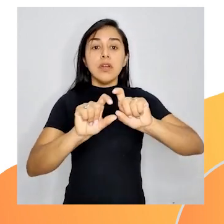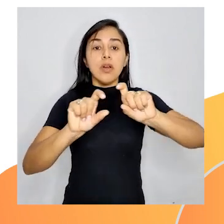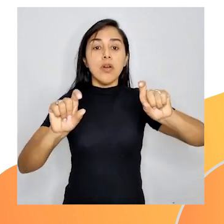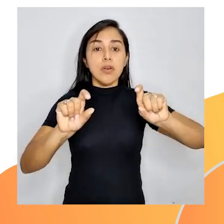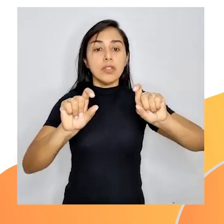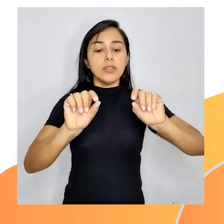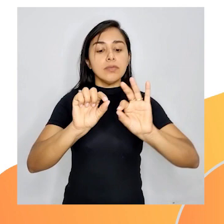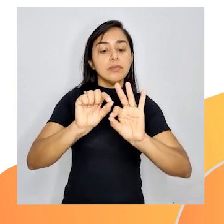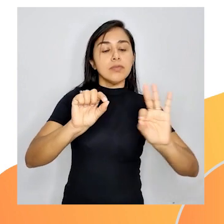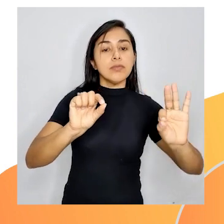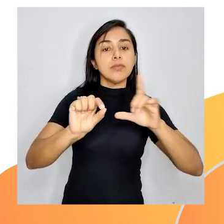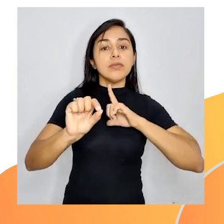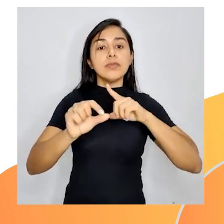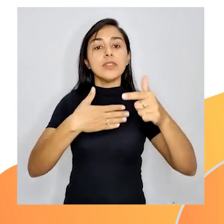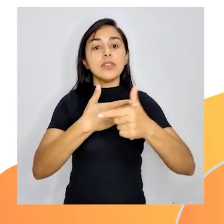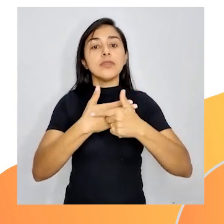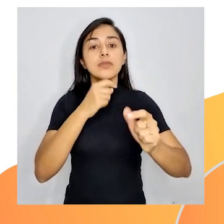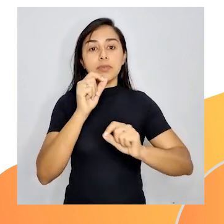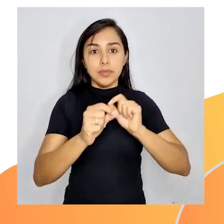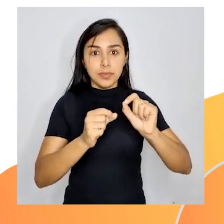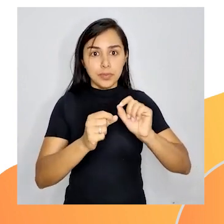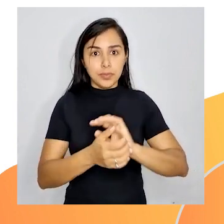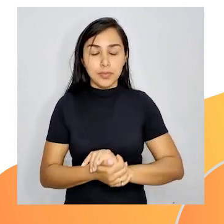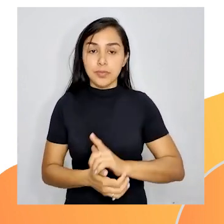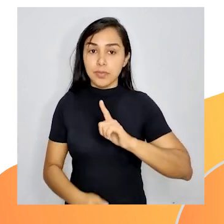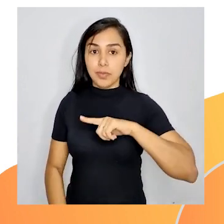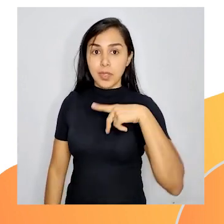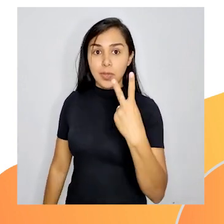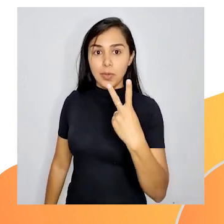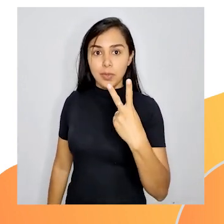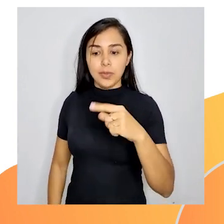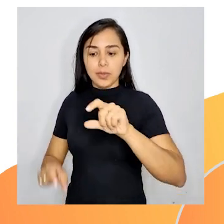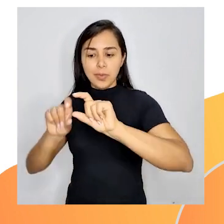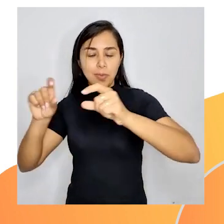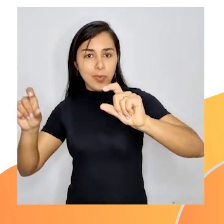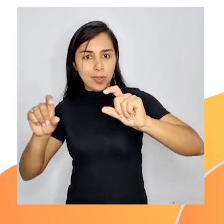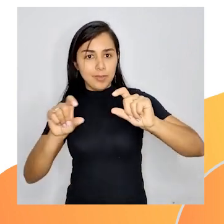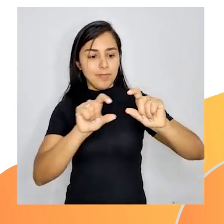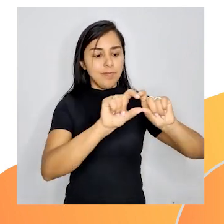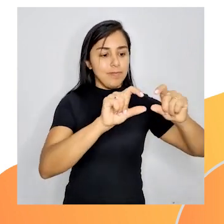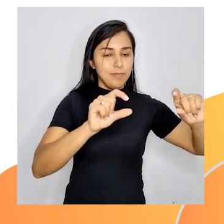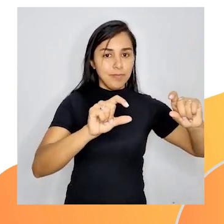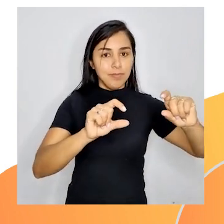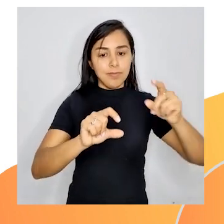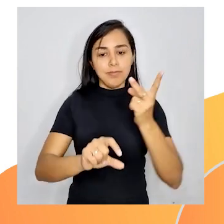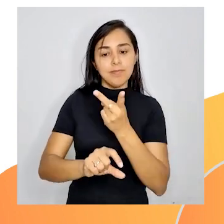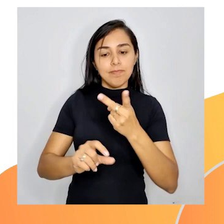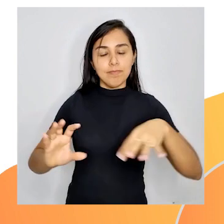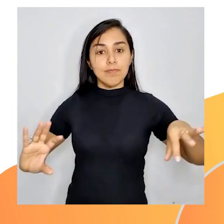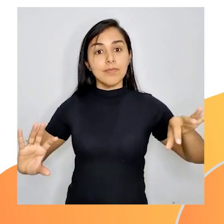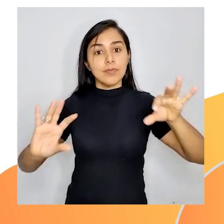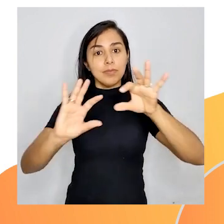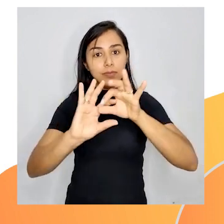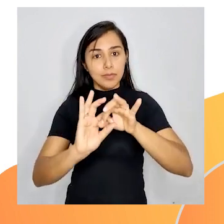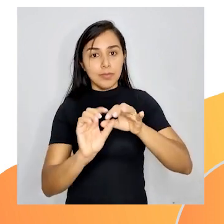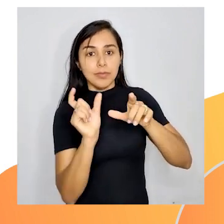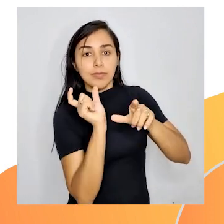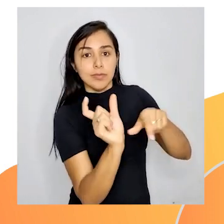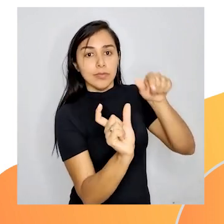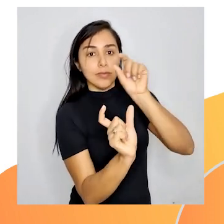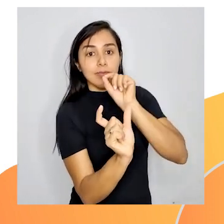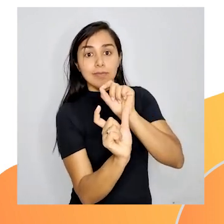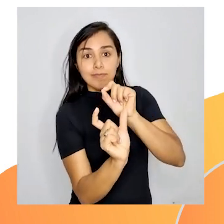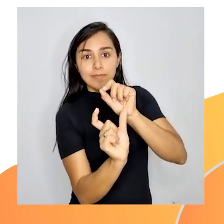função de. Vejamos aqui, nós temos duas orações e elas estão ligadas pela conjunção que